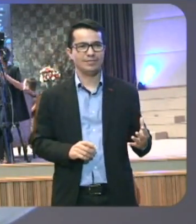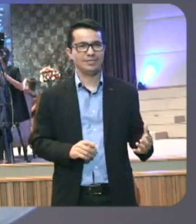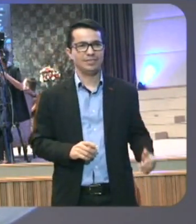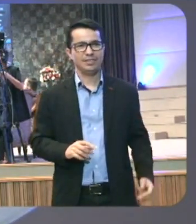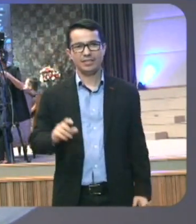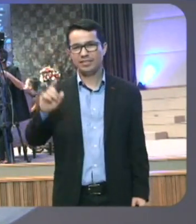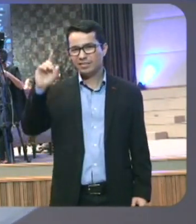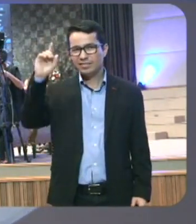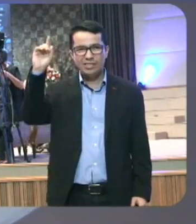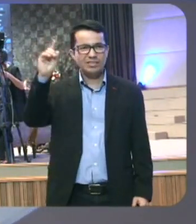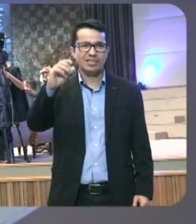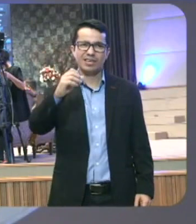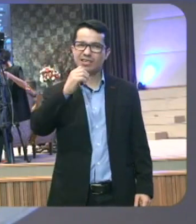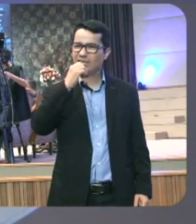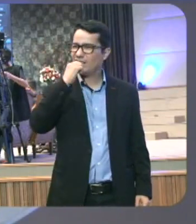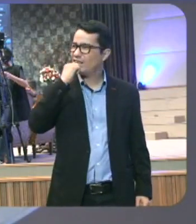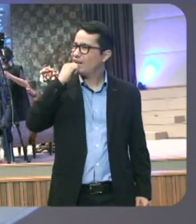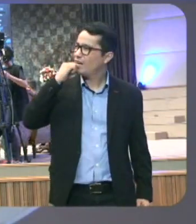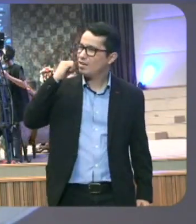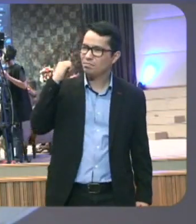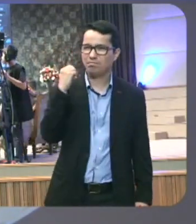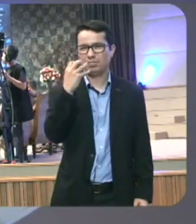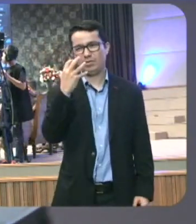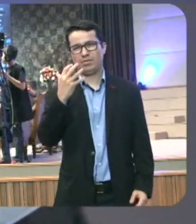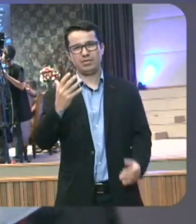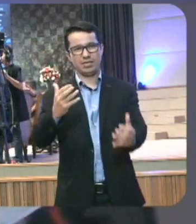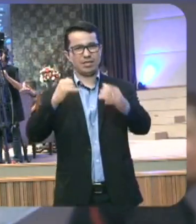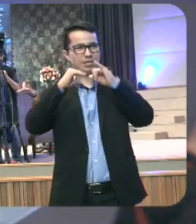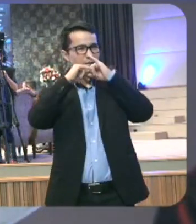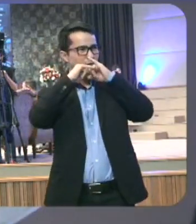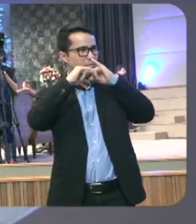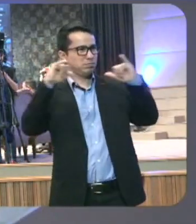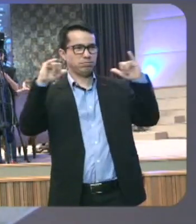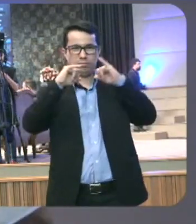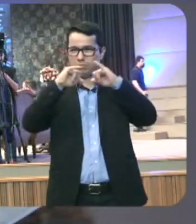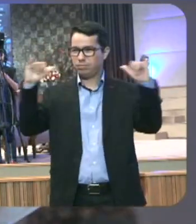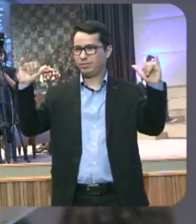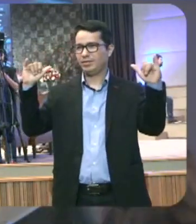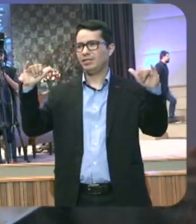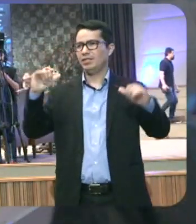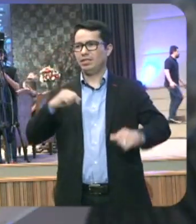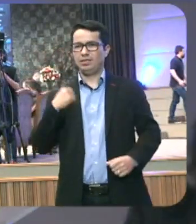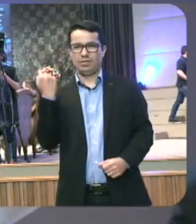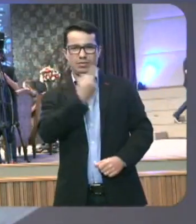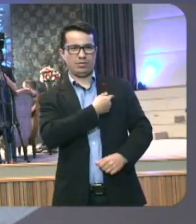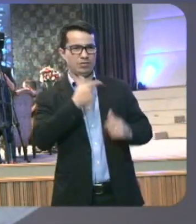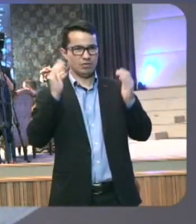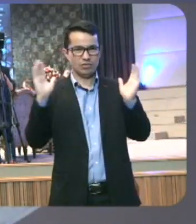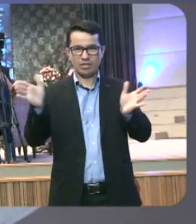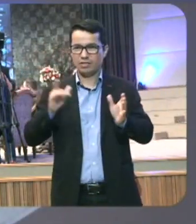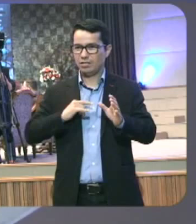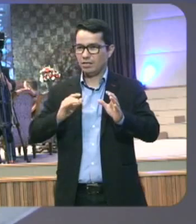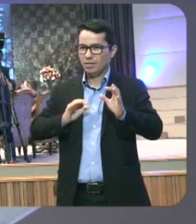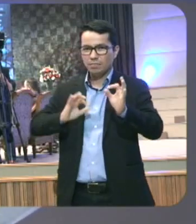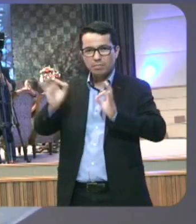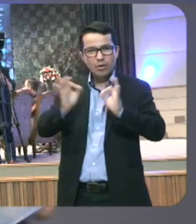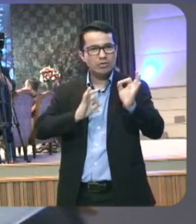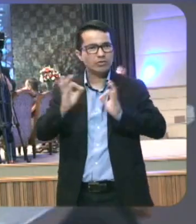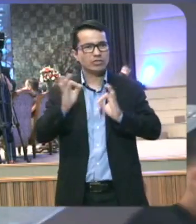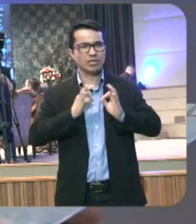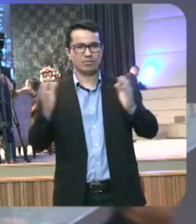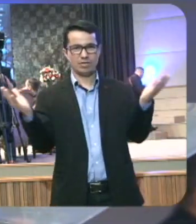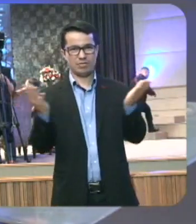Ele é muito bom, né? Então eu quero dar uma boa notícia para você. Dentro do nosso projeto aqui da igreja de